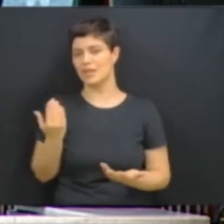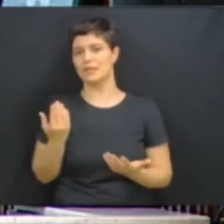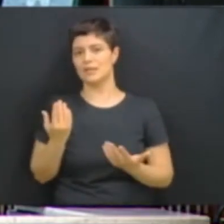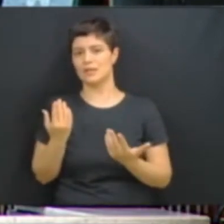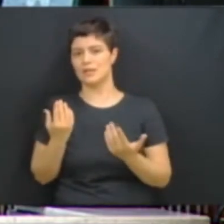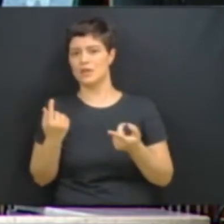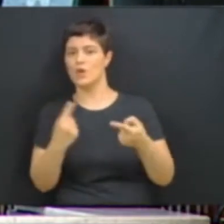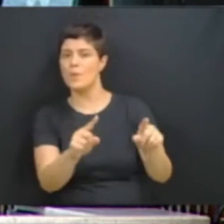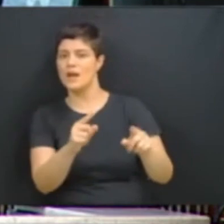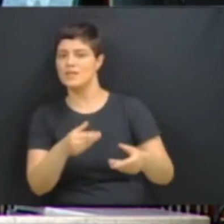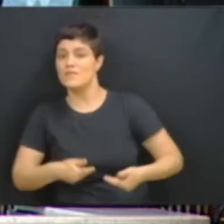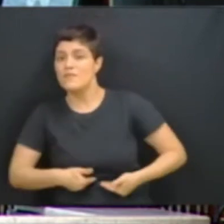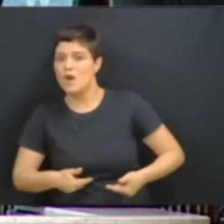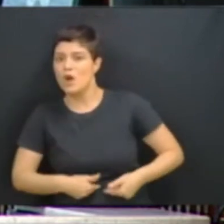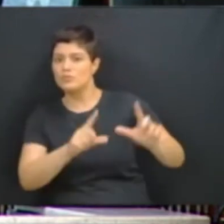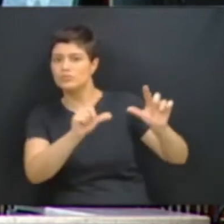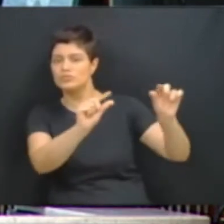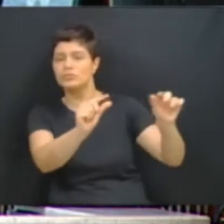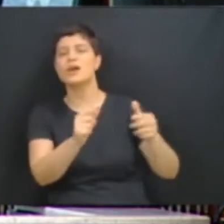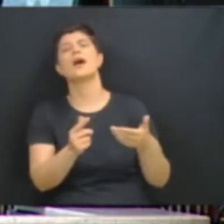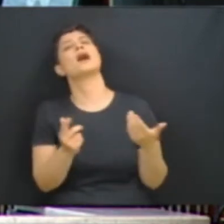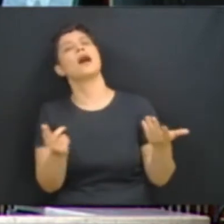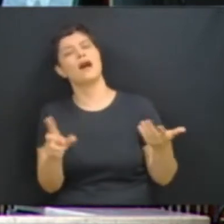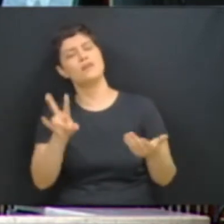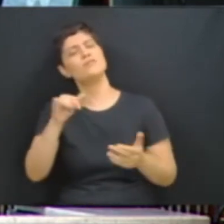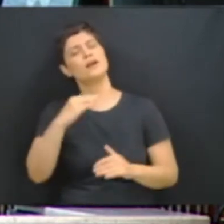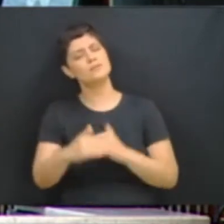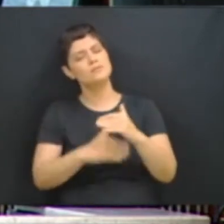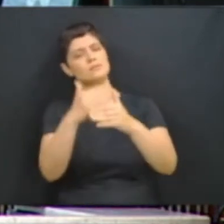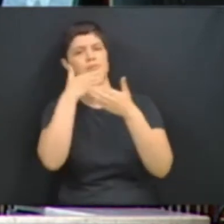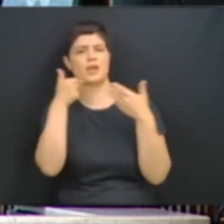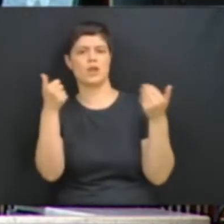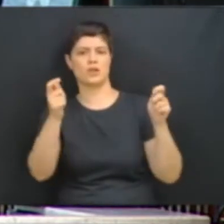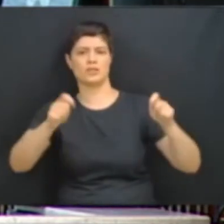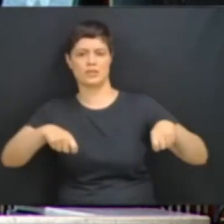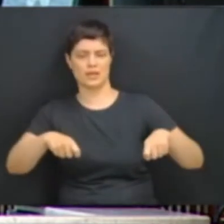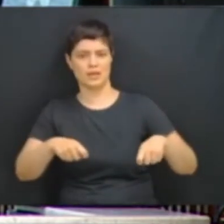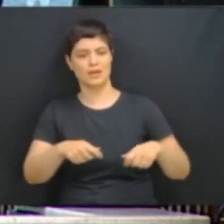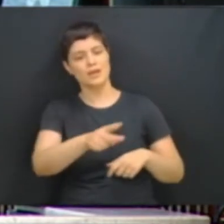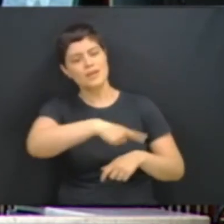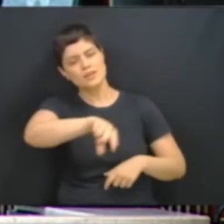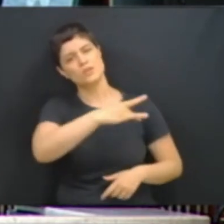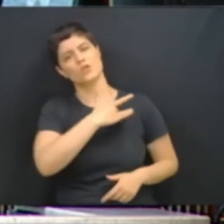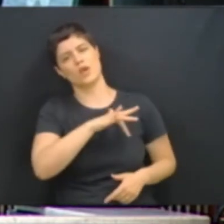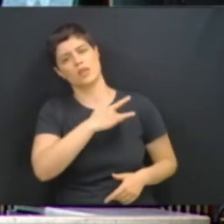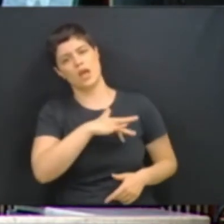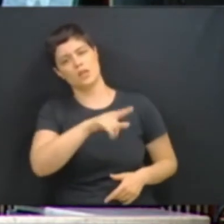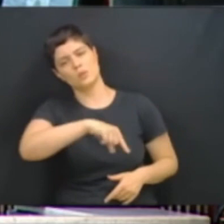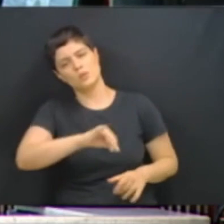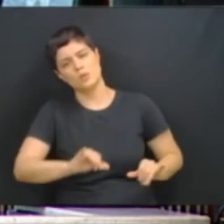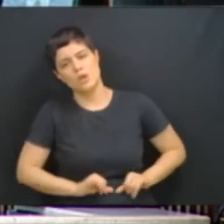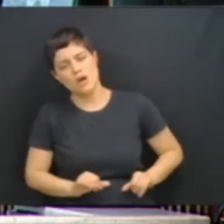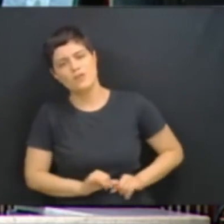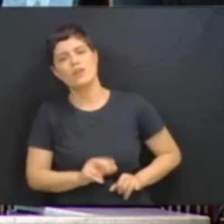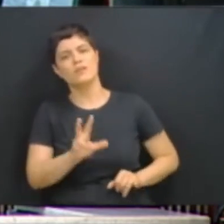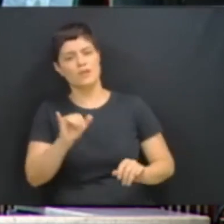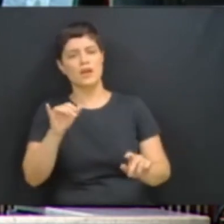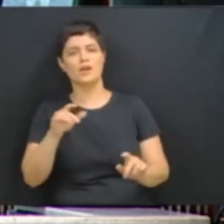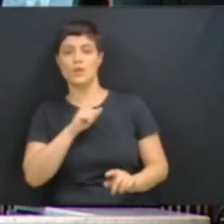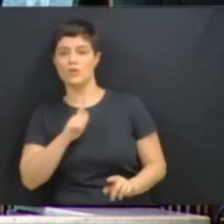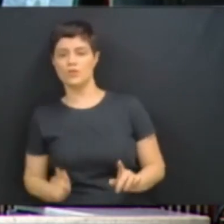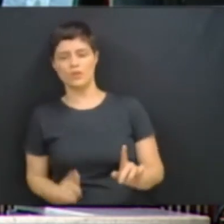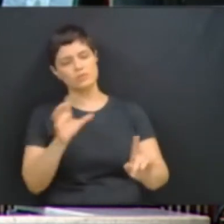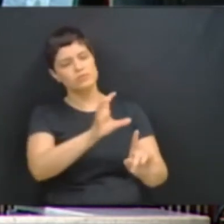combate à fome. Logo, até a vida desses coitados serão melhoradas por influência do governo. E o coração